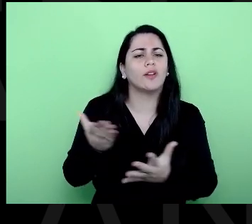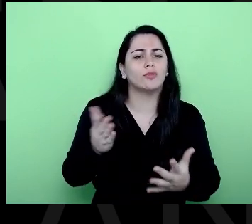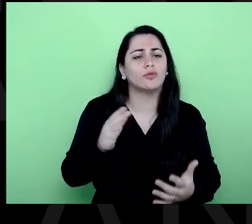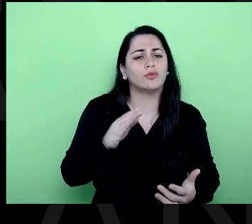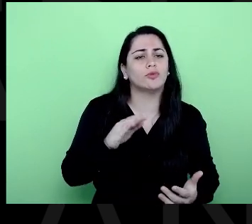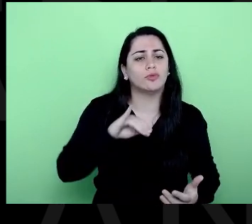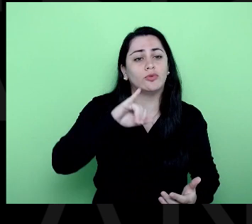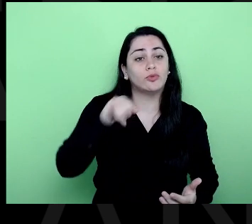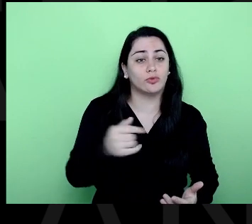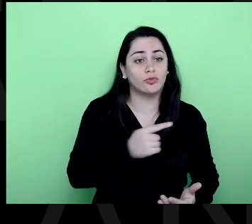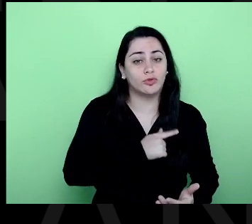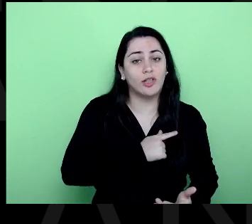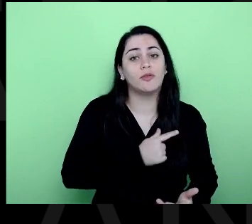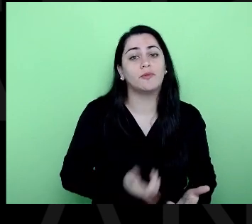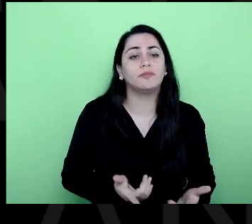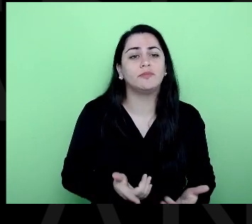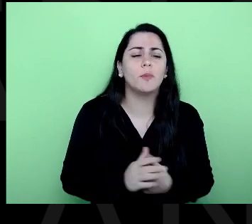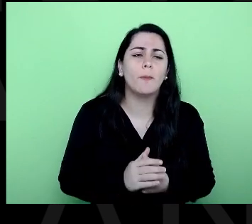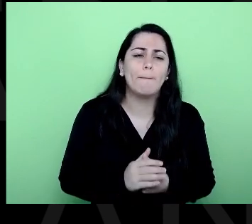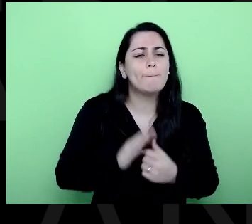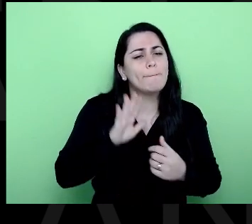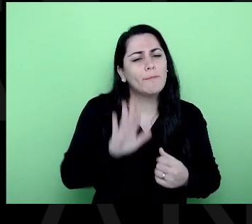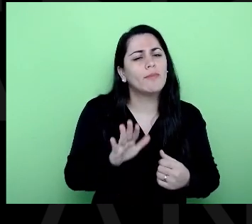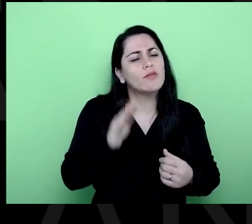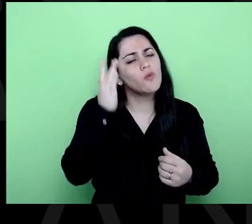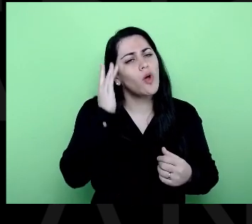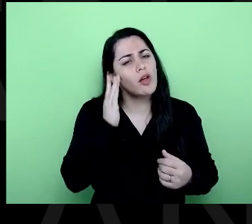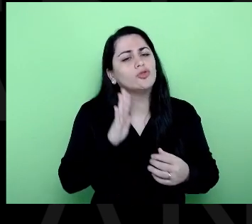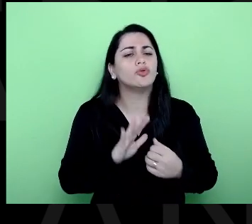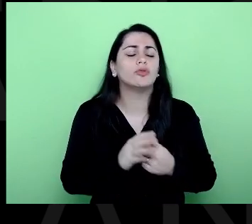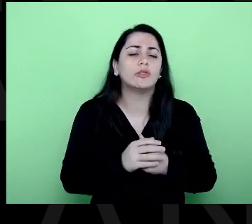Eu acho que nesse caso, acho que